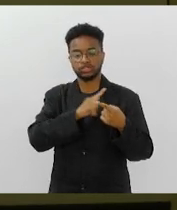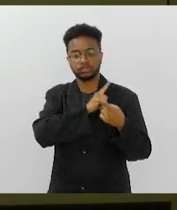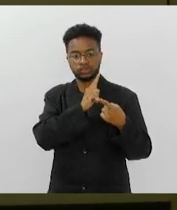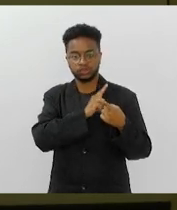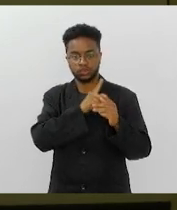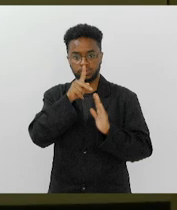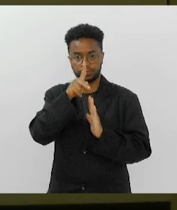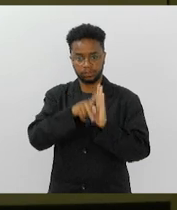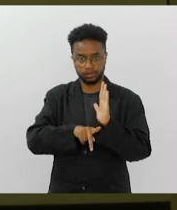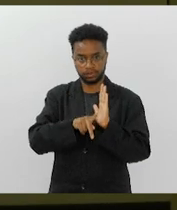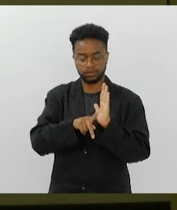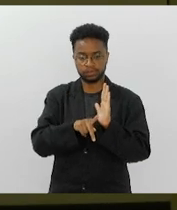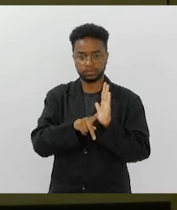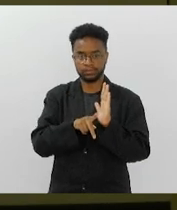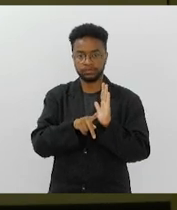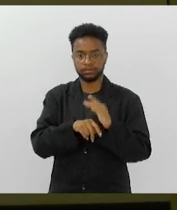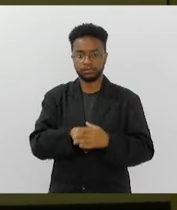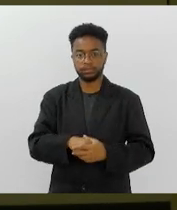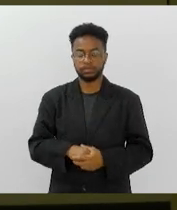projetos